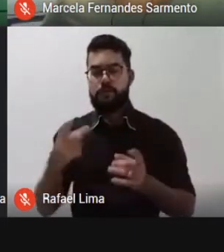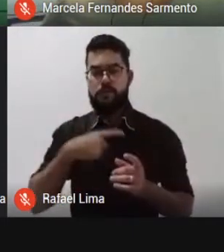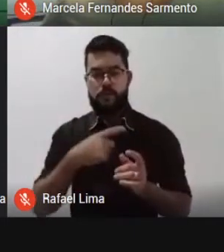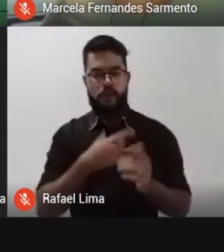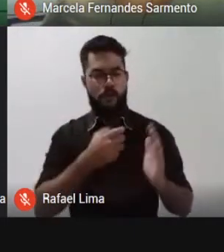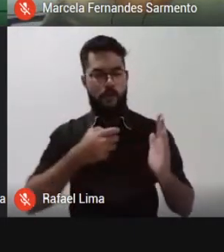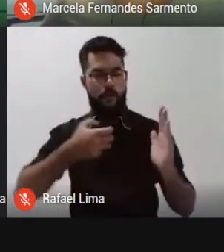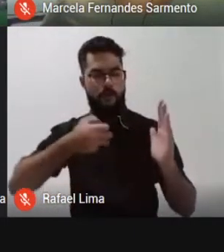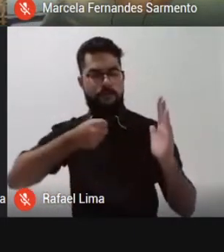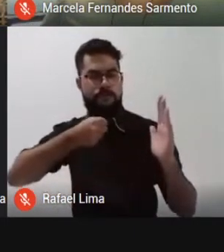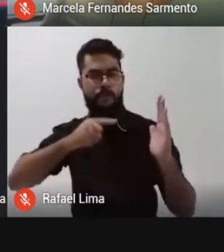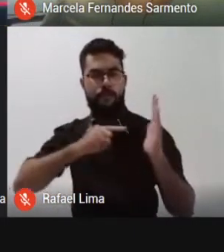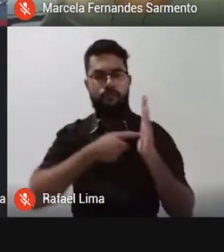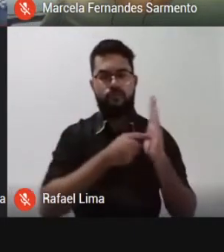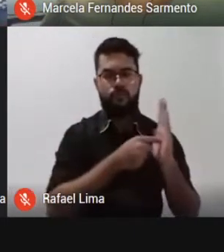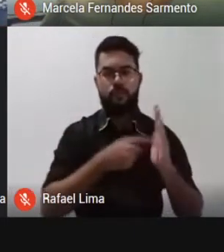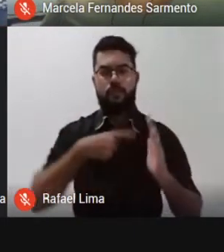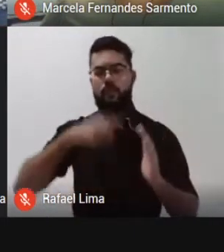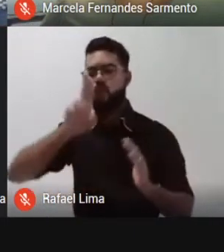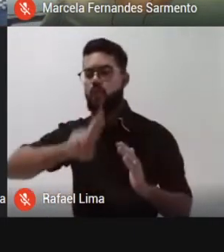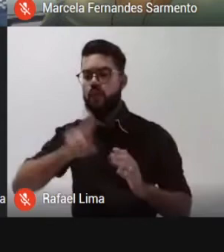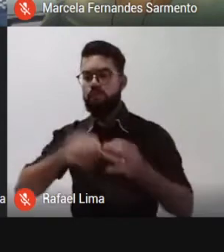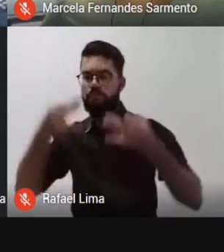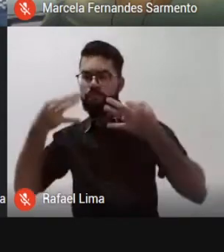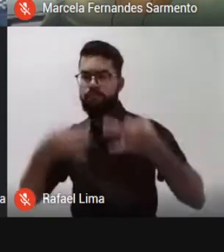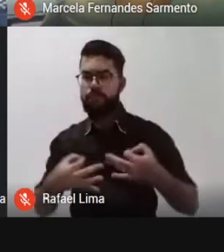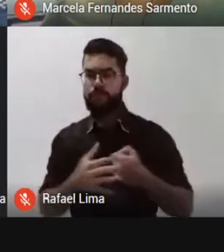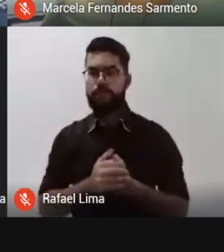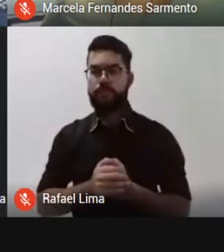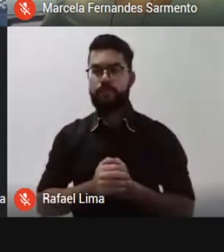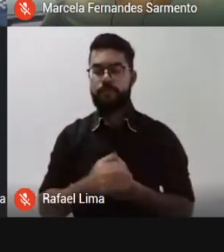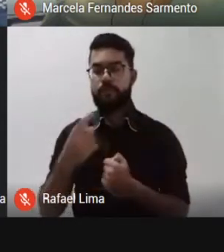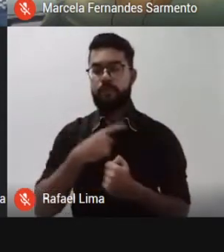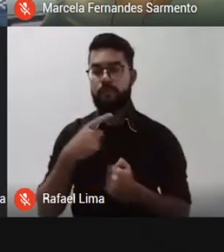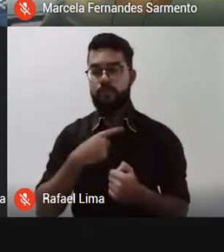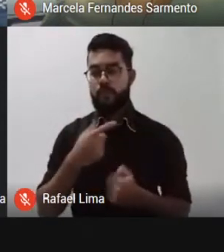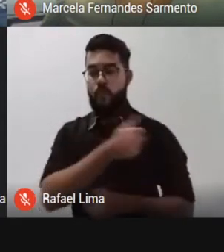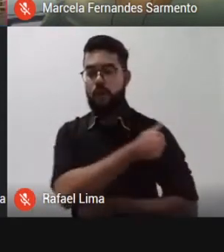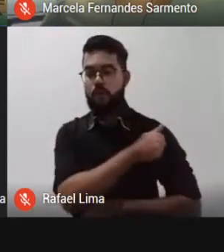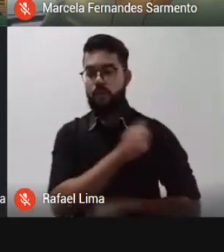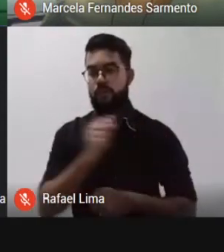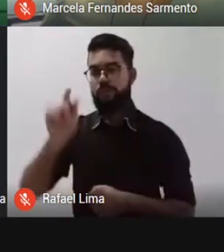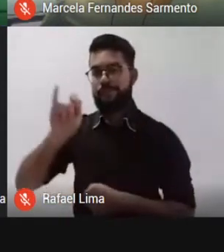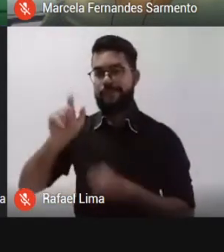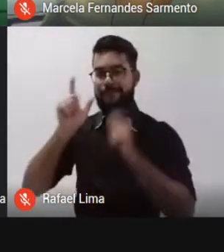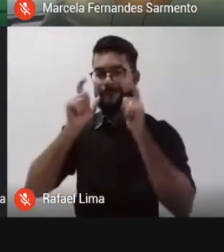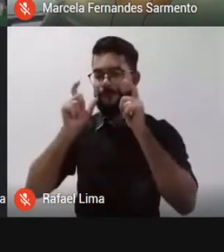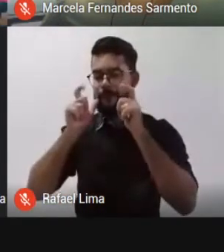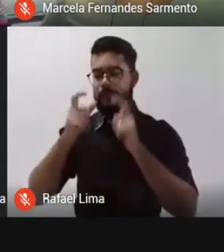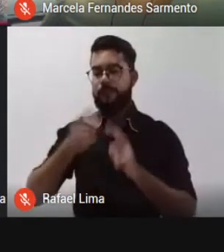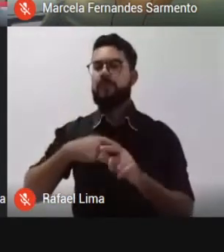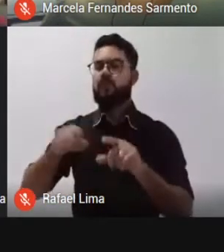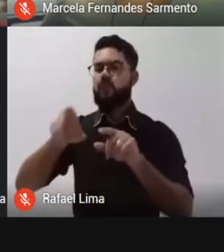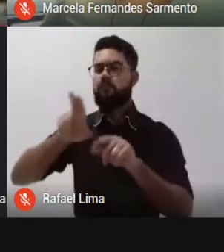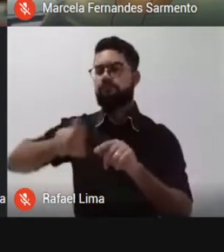correto. Aqui também o nosso outro aluno, Eduardo, fazendo essa mesma abordagem. E aqui, mais uma